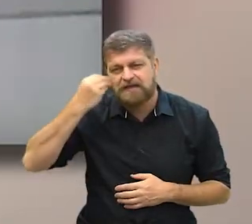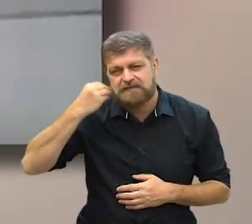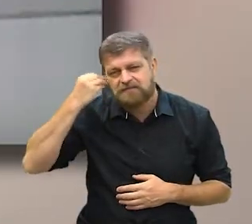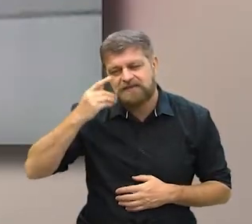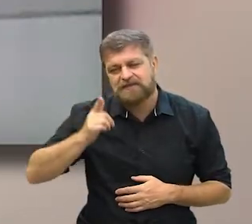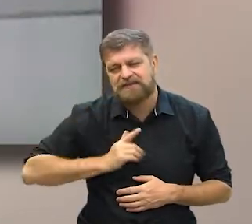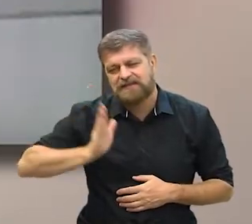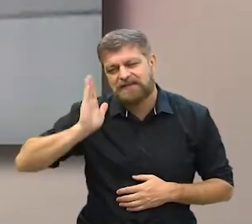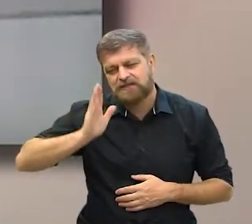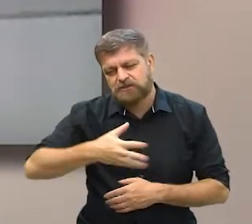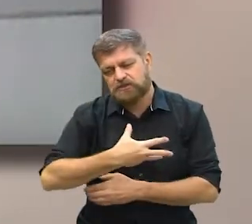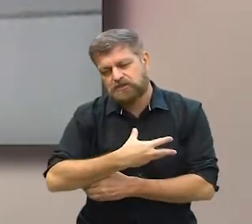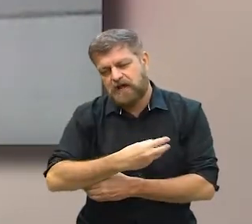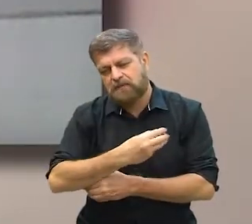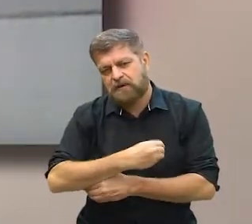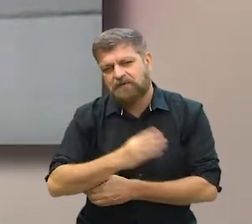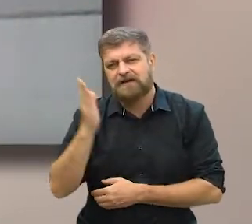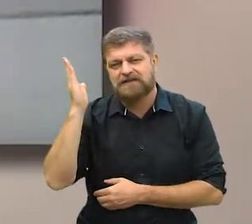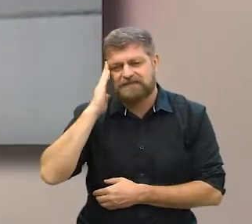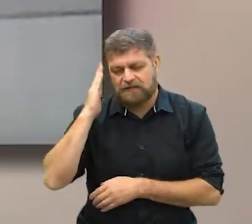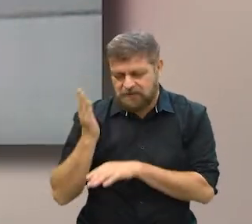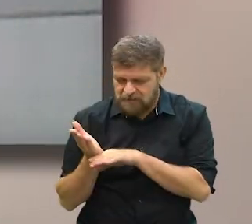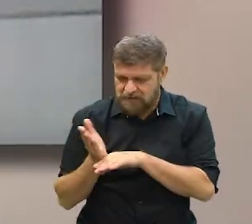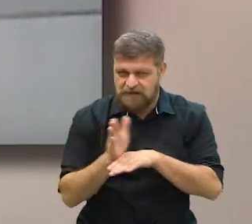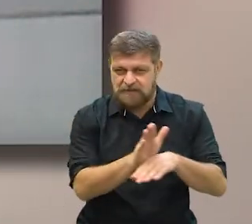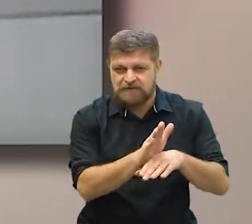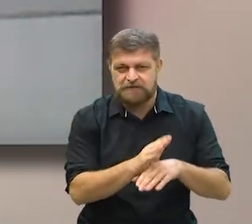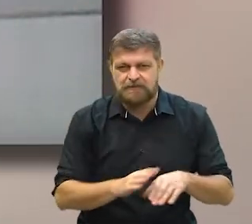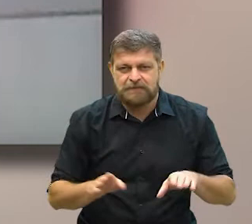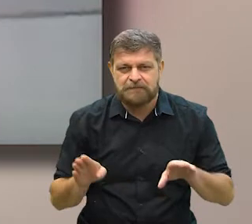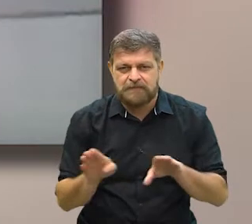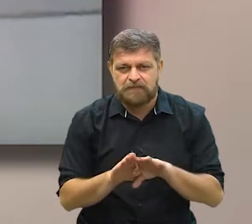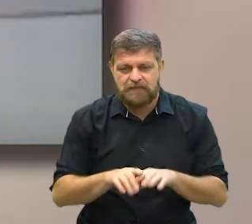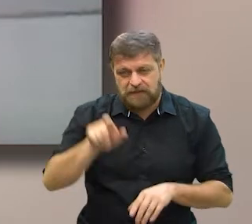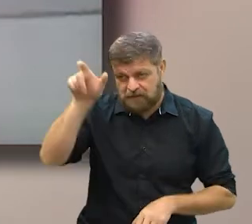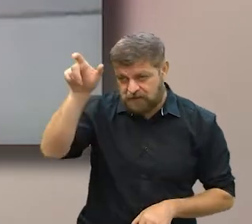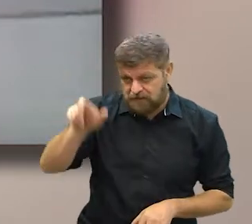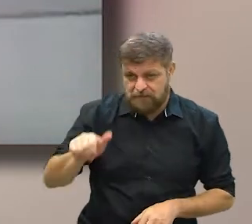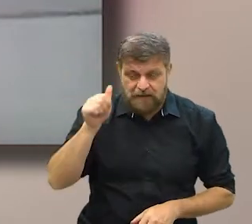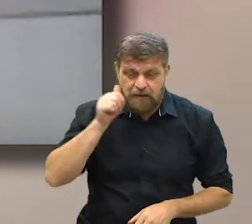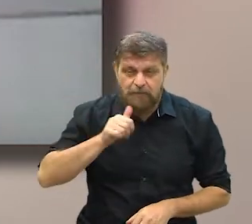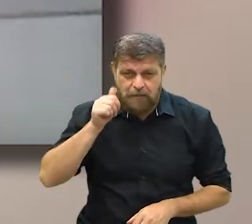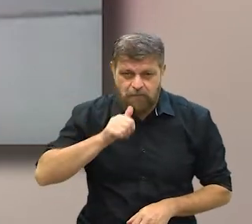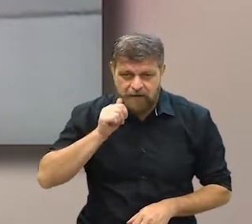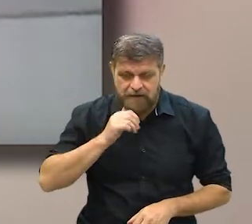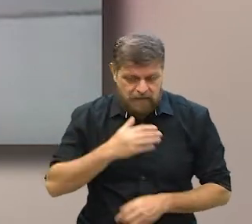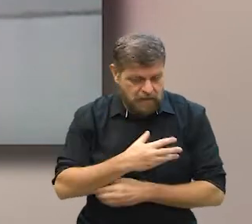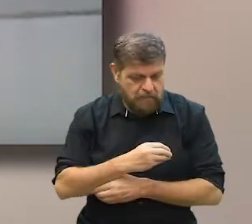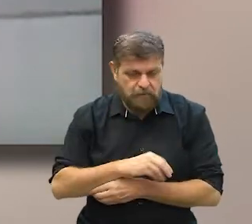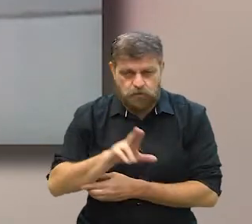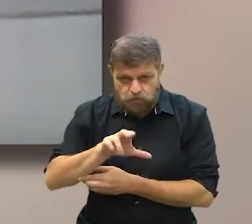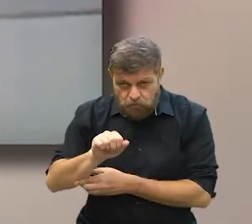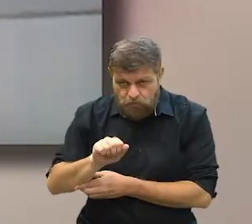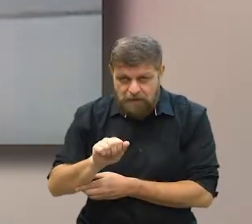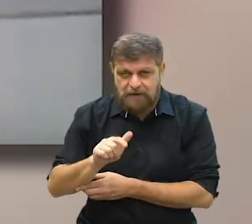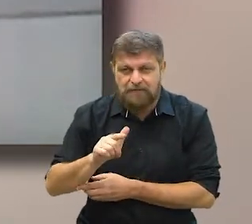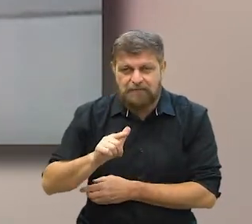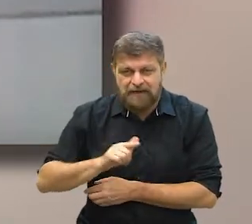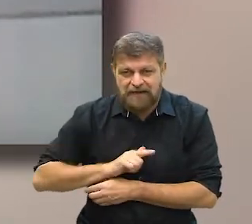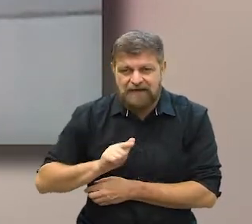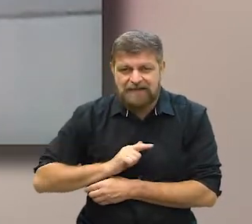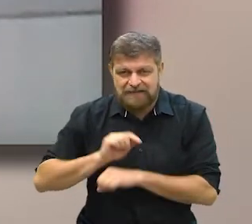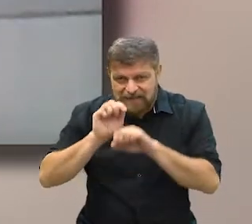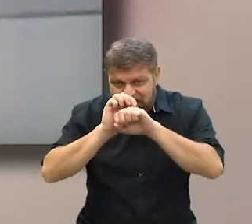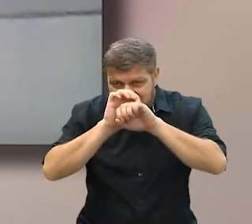das avós, né? A avó, principalmente uma avó experiente, que amamentou, ela ajuda muito.